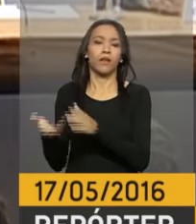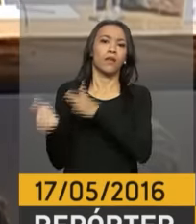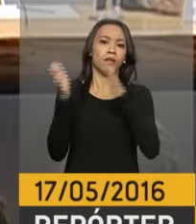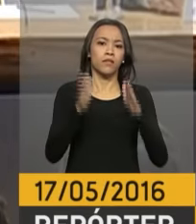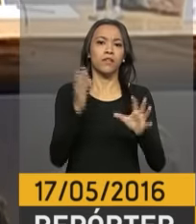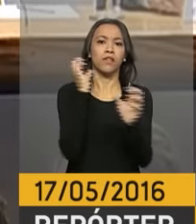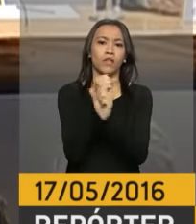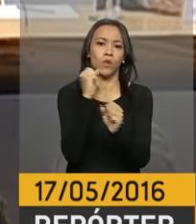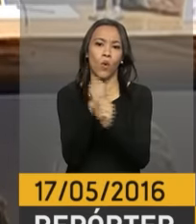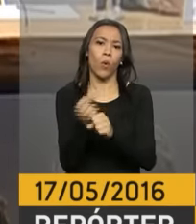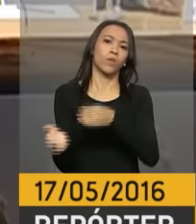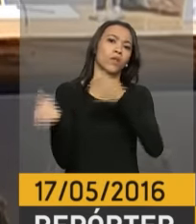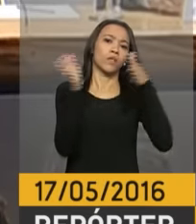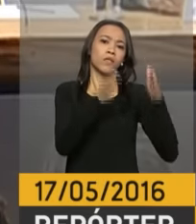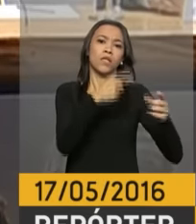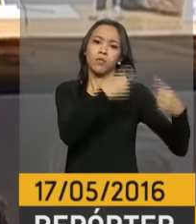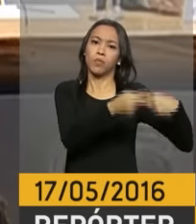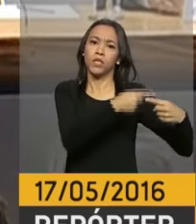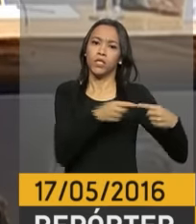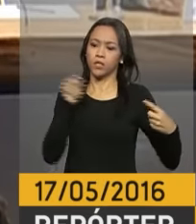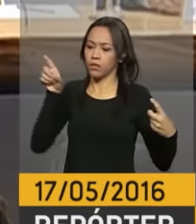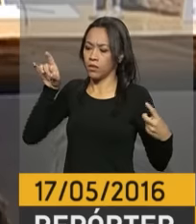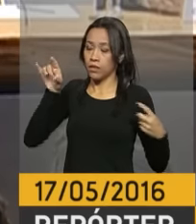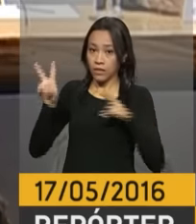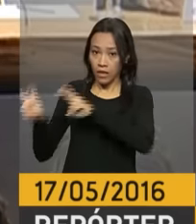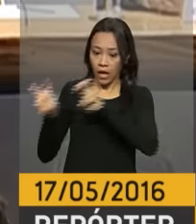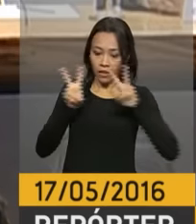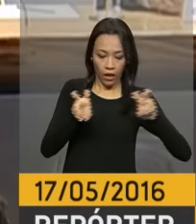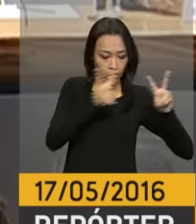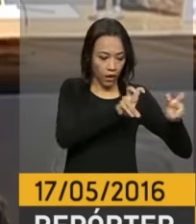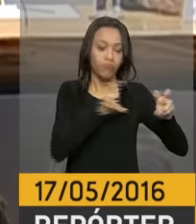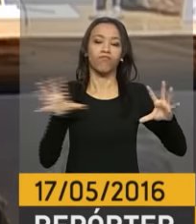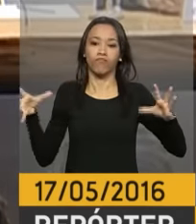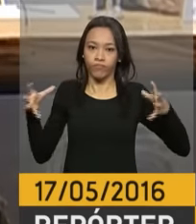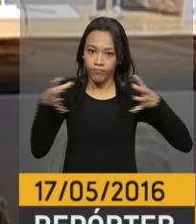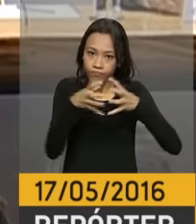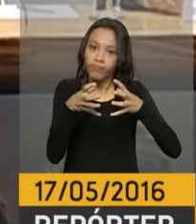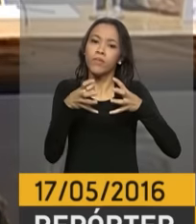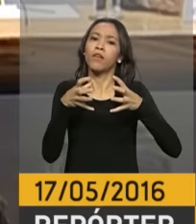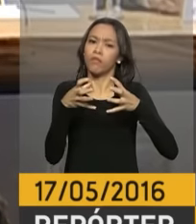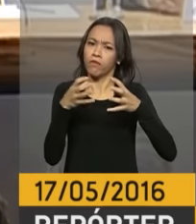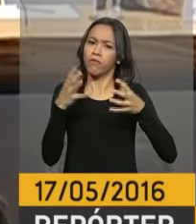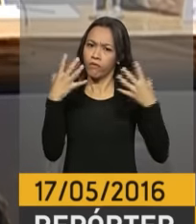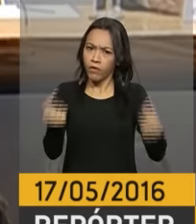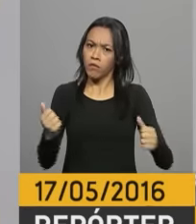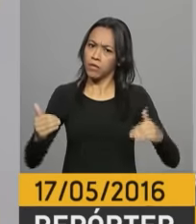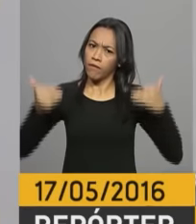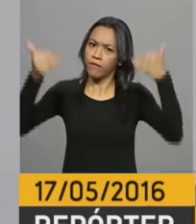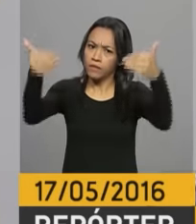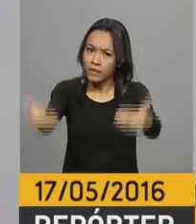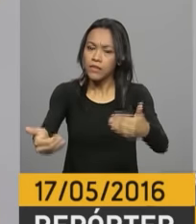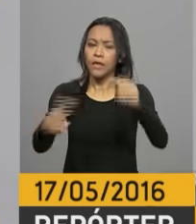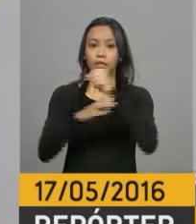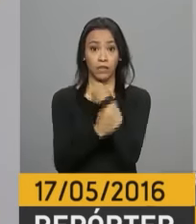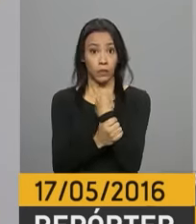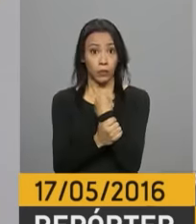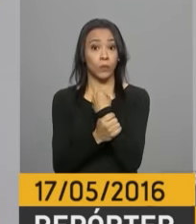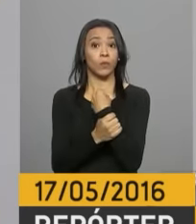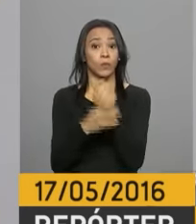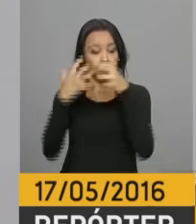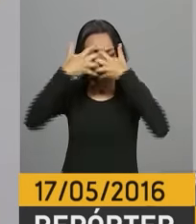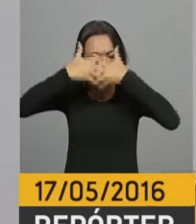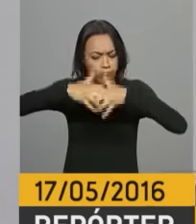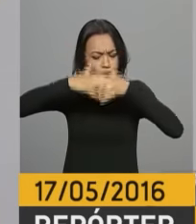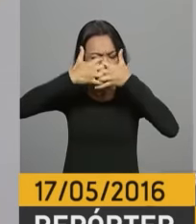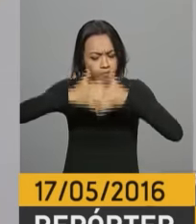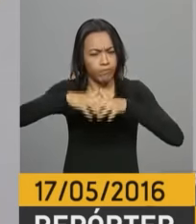política econômica e etc. Vamos avançando de uma maneira segura e firme, porém